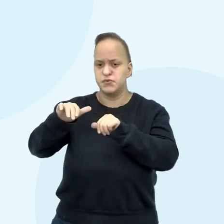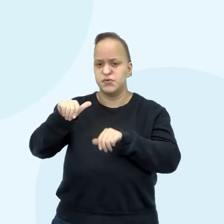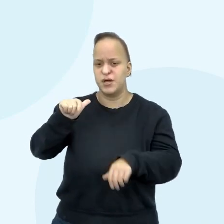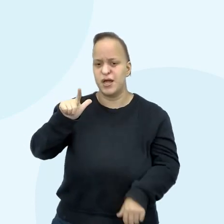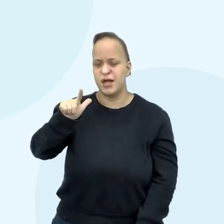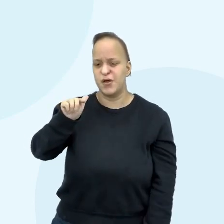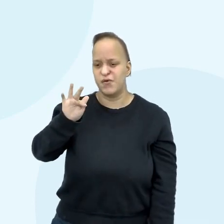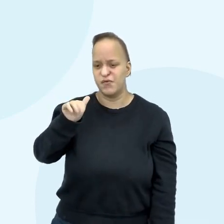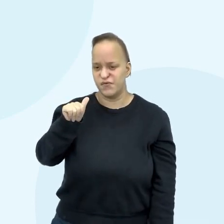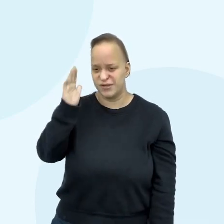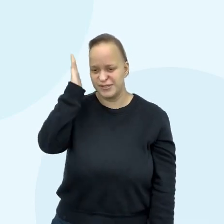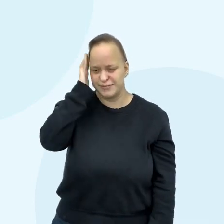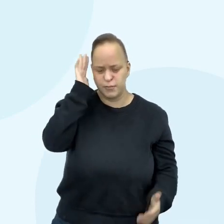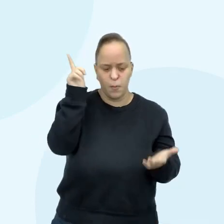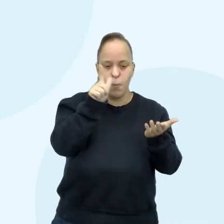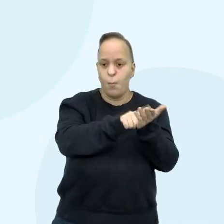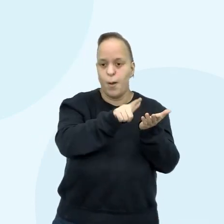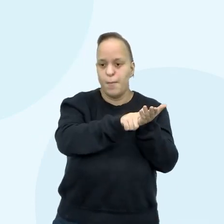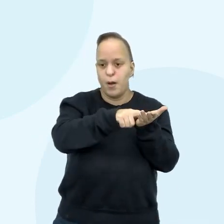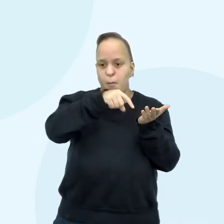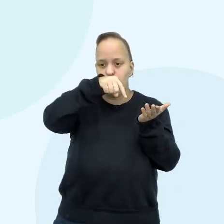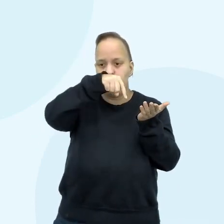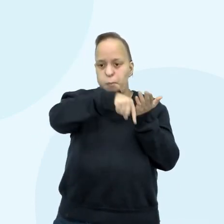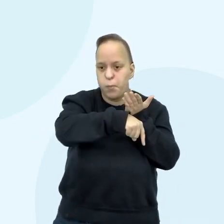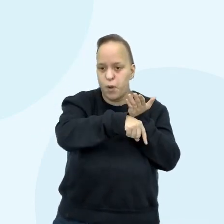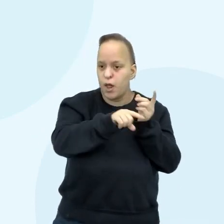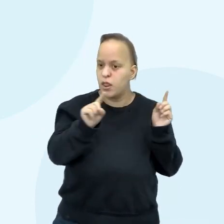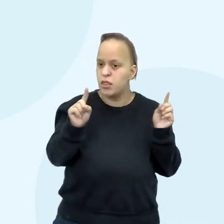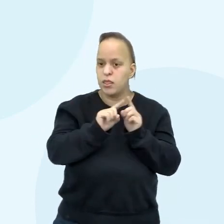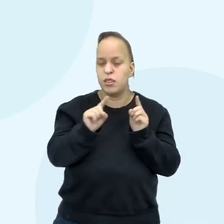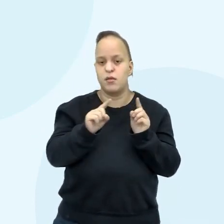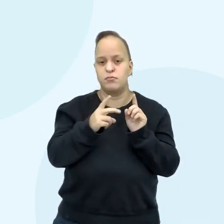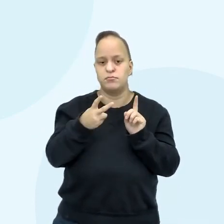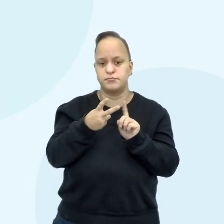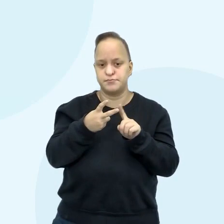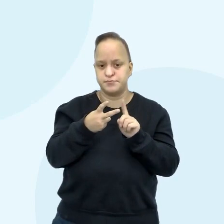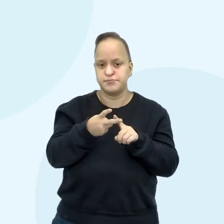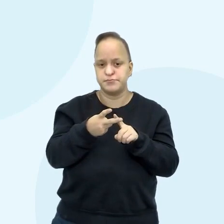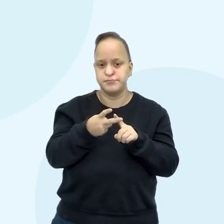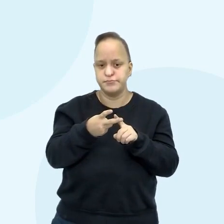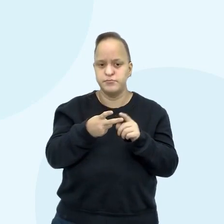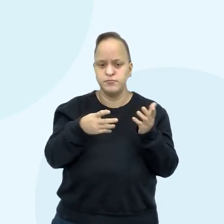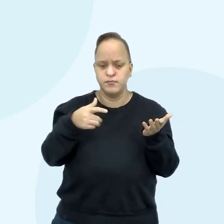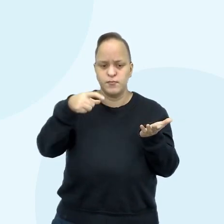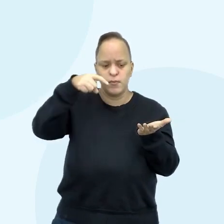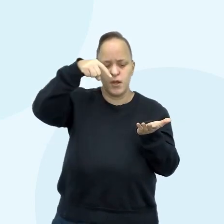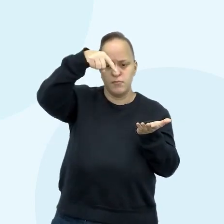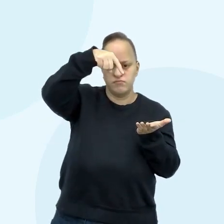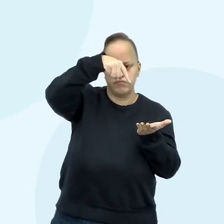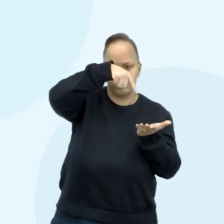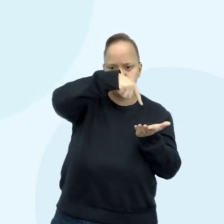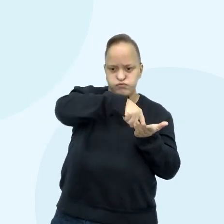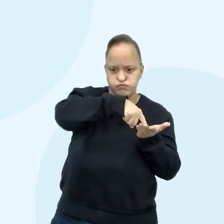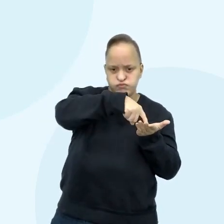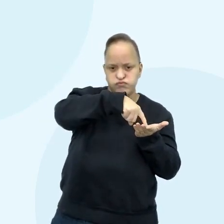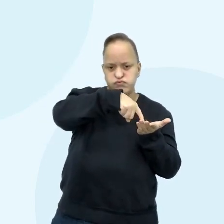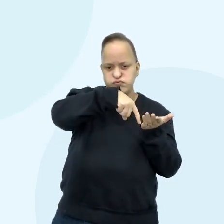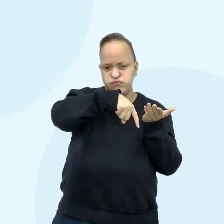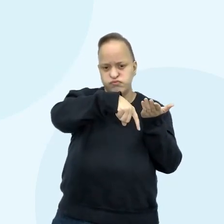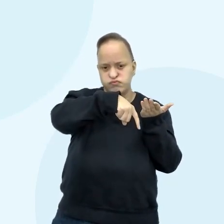de papel, né? A beta, ela já ela consegue atravessar o papel e para